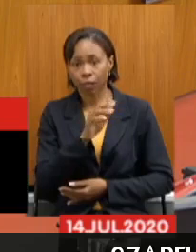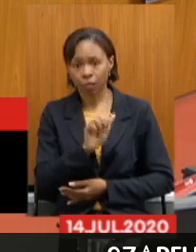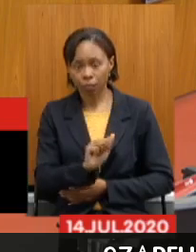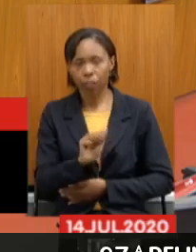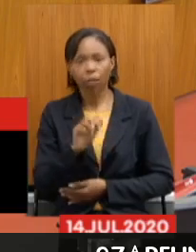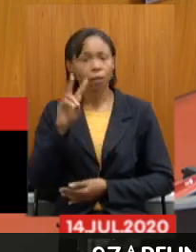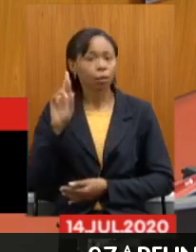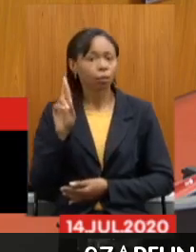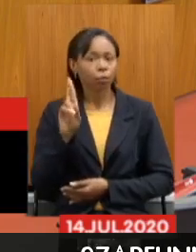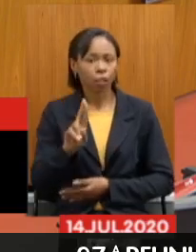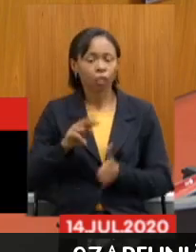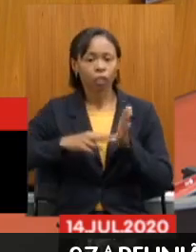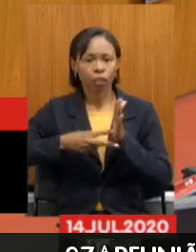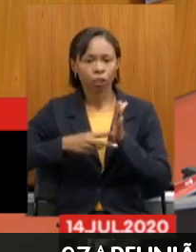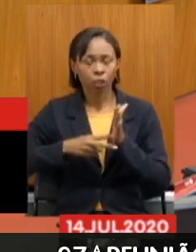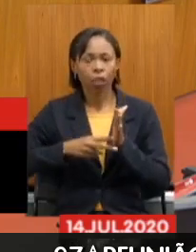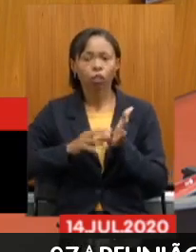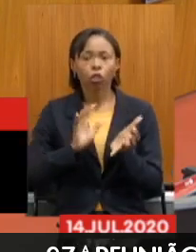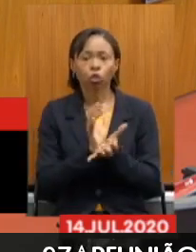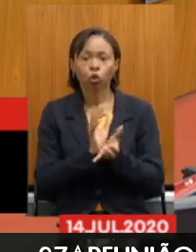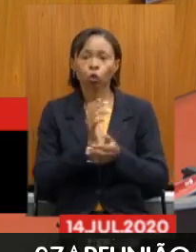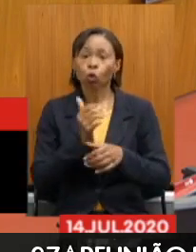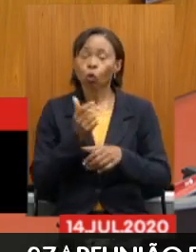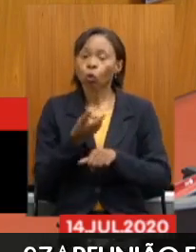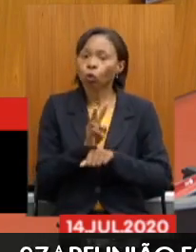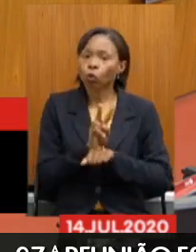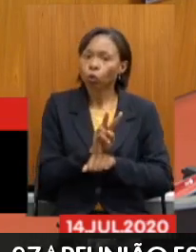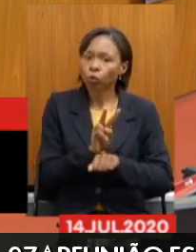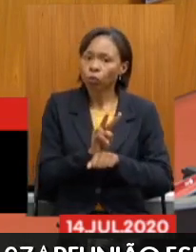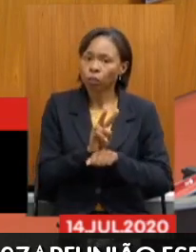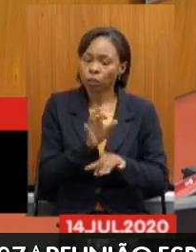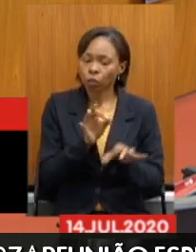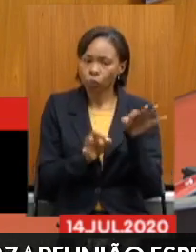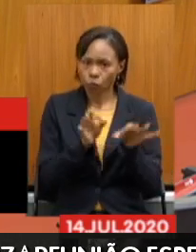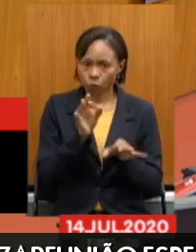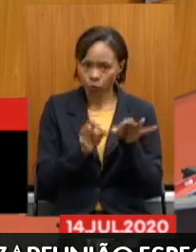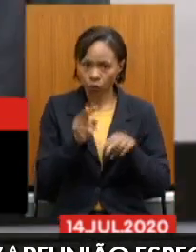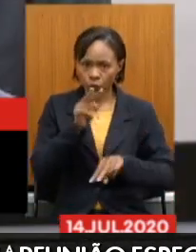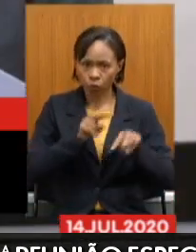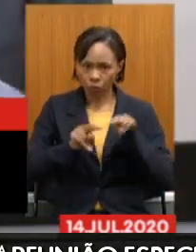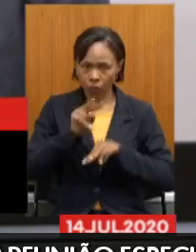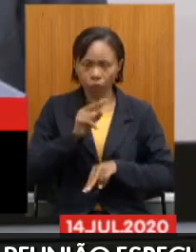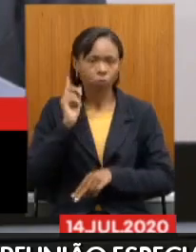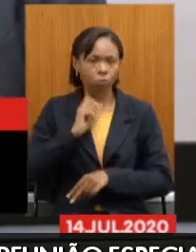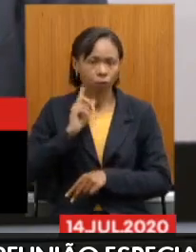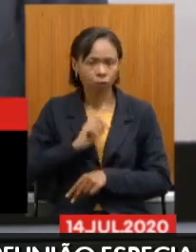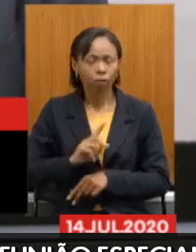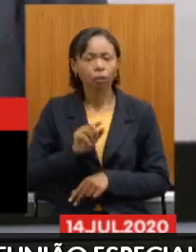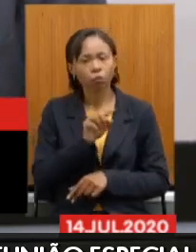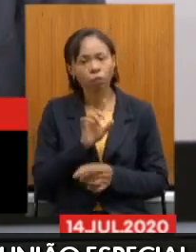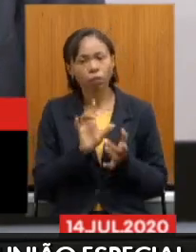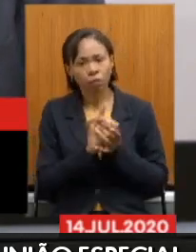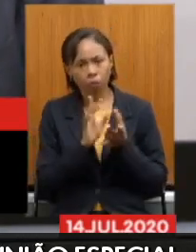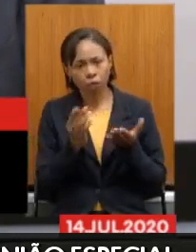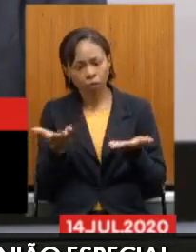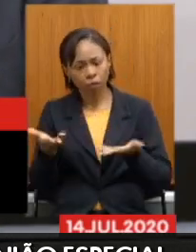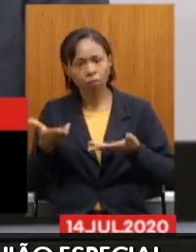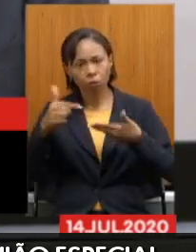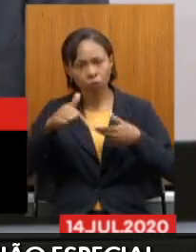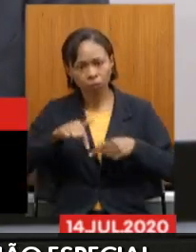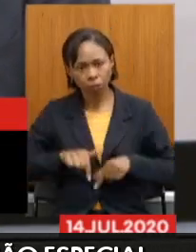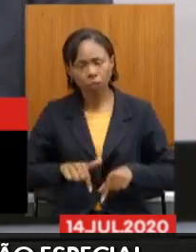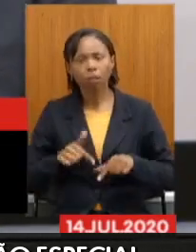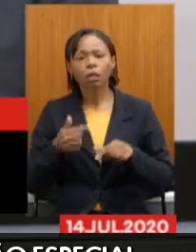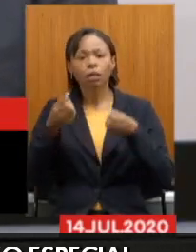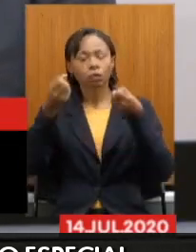dos Oficiais de Justiça Avaliadores do Estado de Minas Gerais, por sua disponibilidade de estar conosco,